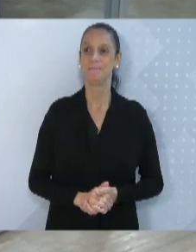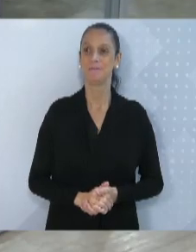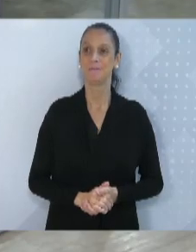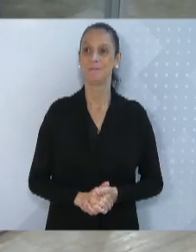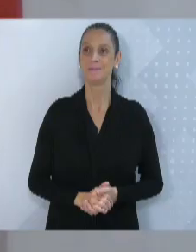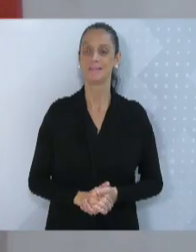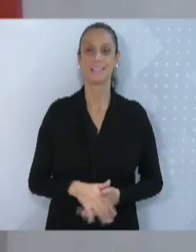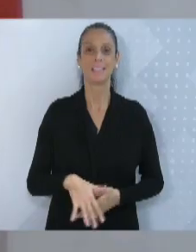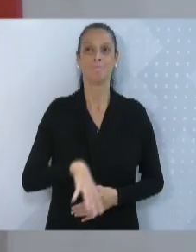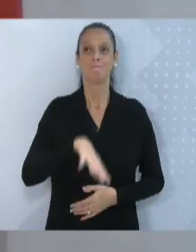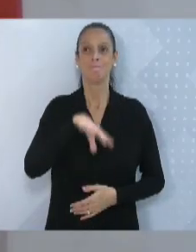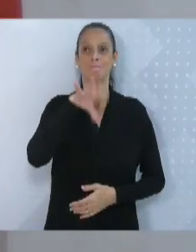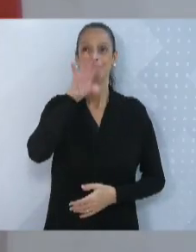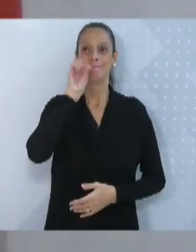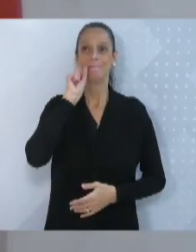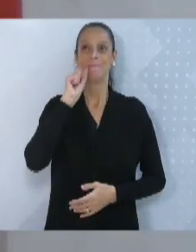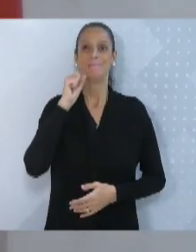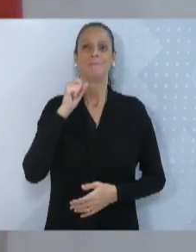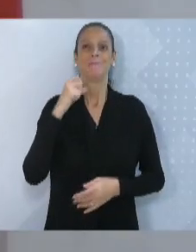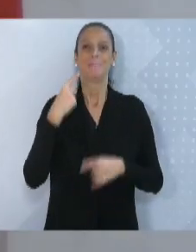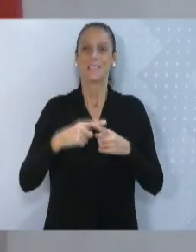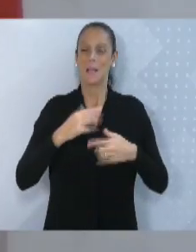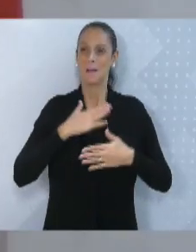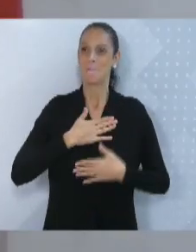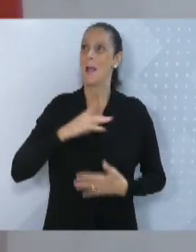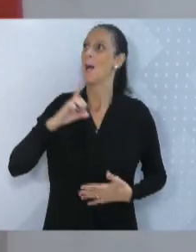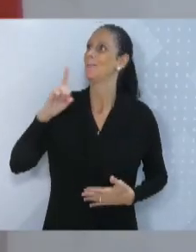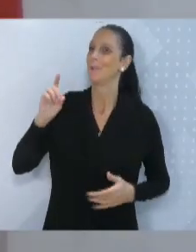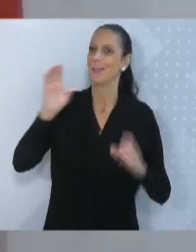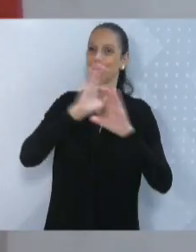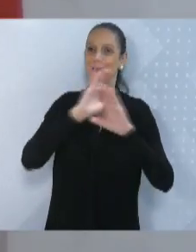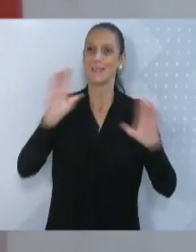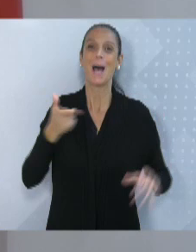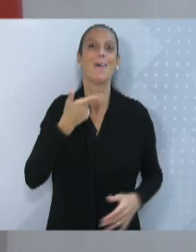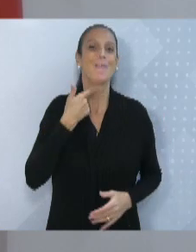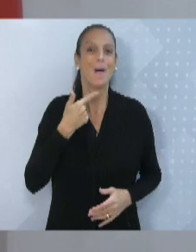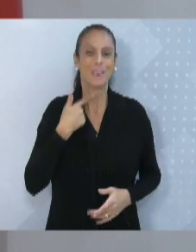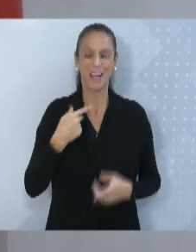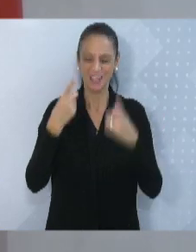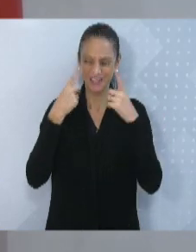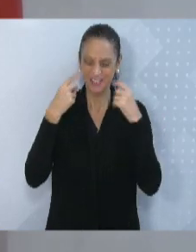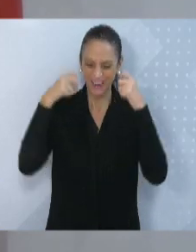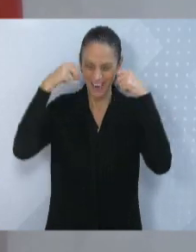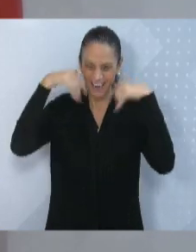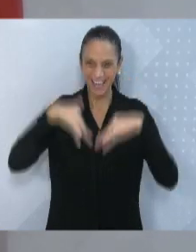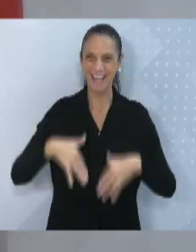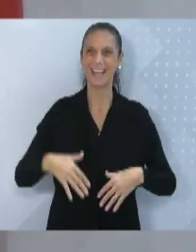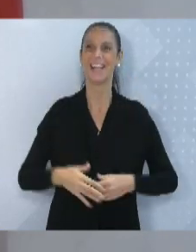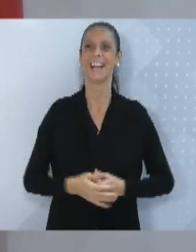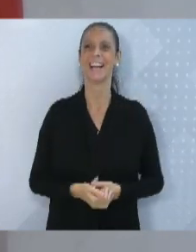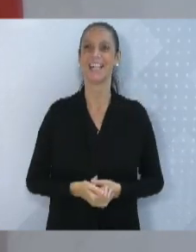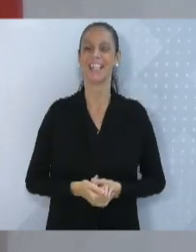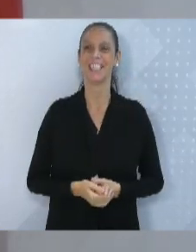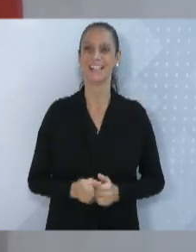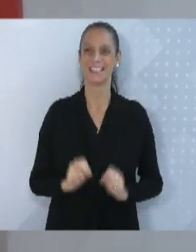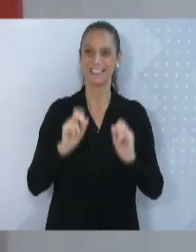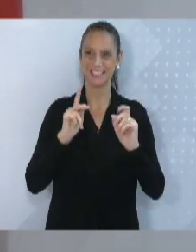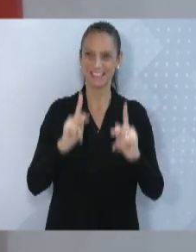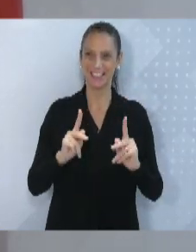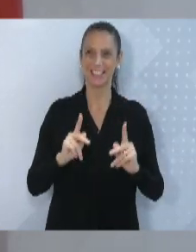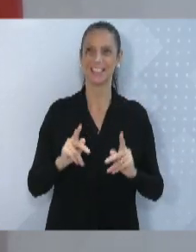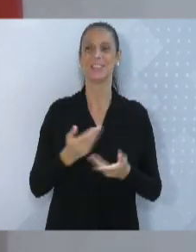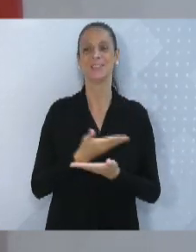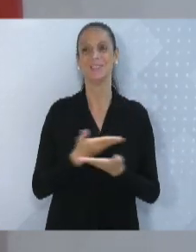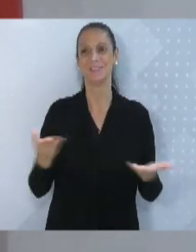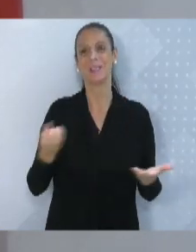respirar fundo né gente porque meu Deus do céu que vontade de chorar Vamos lá gente